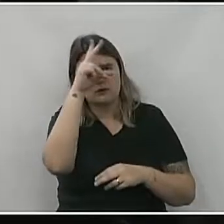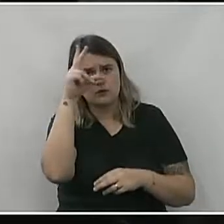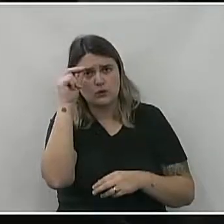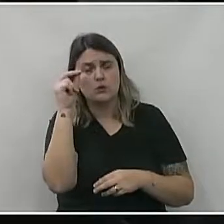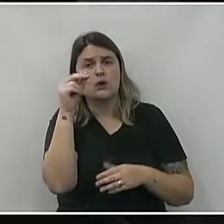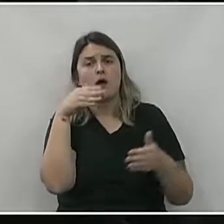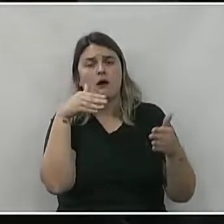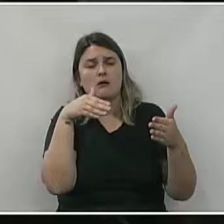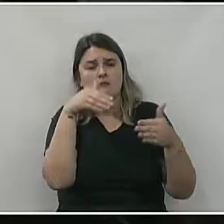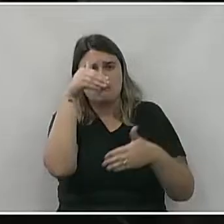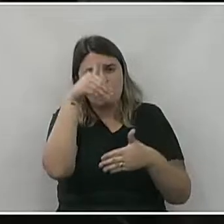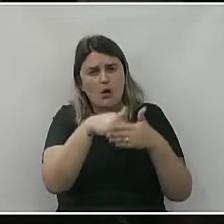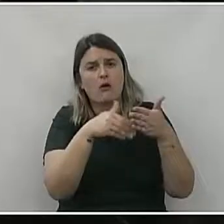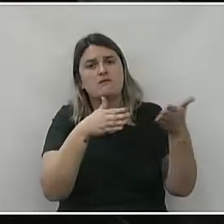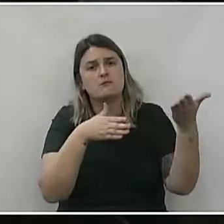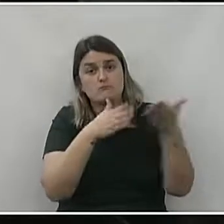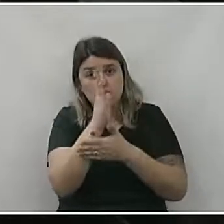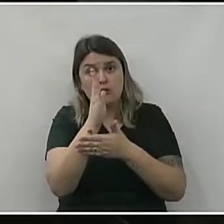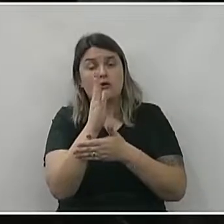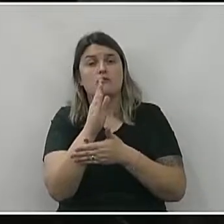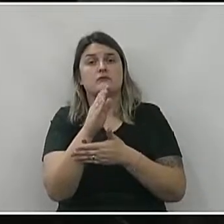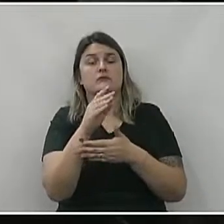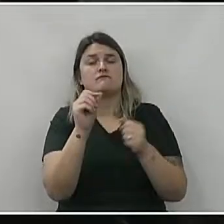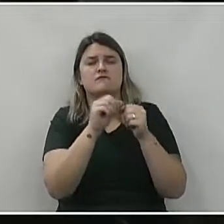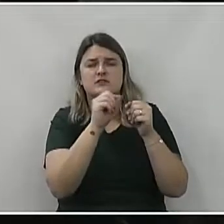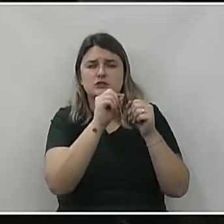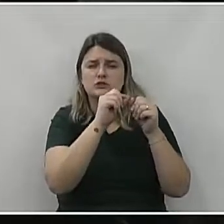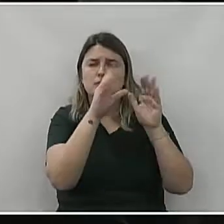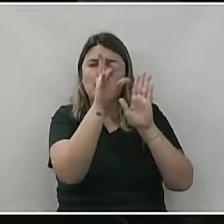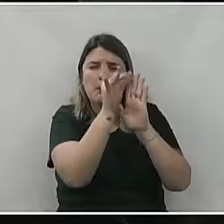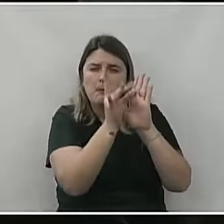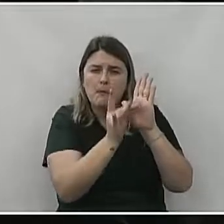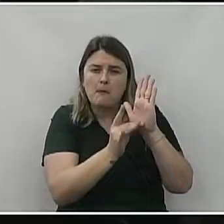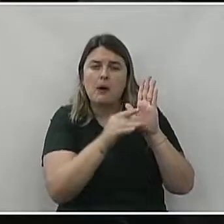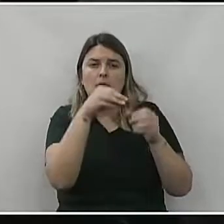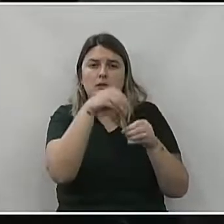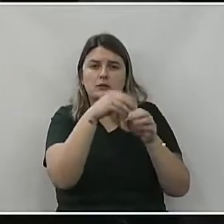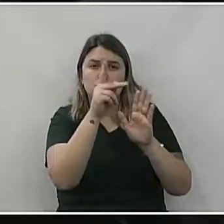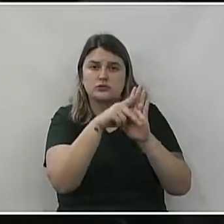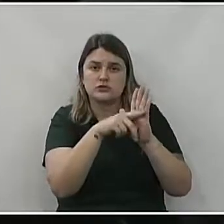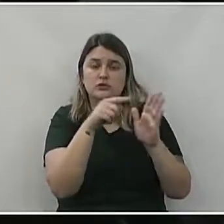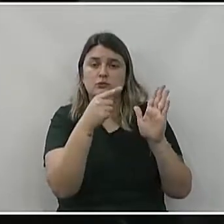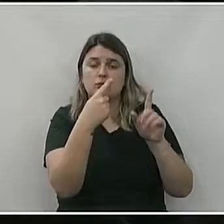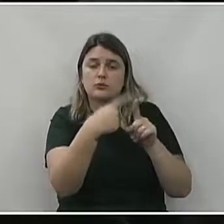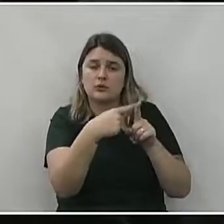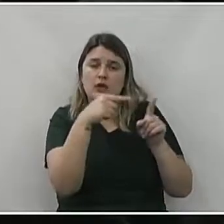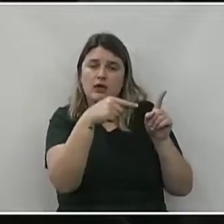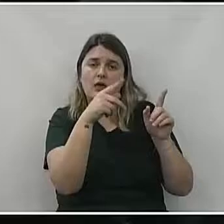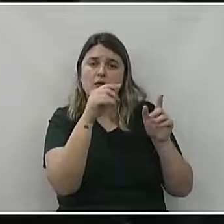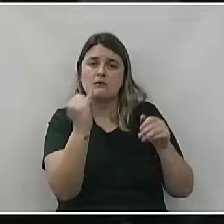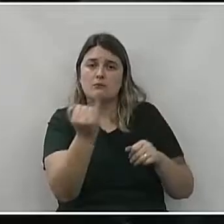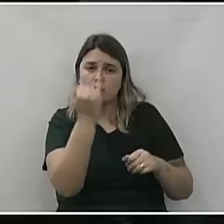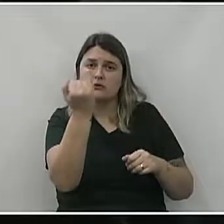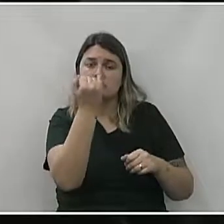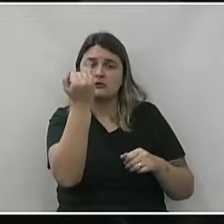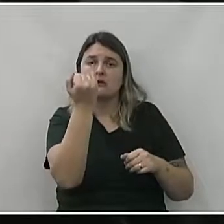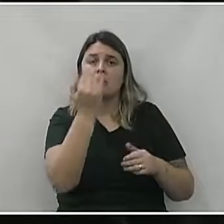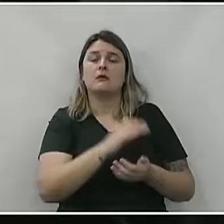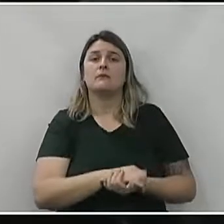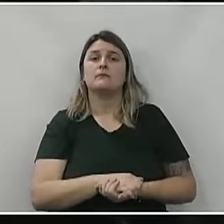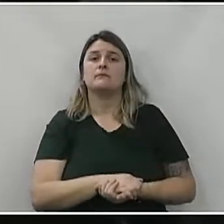Executivo cumpra, né, execute esse projeto, porque é de extrema importância